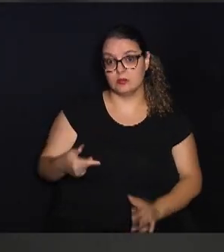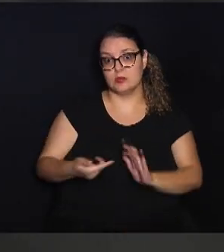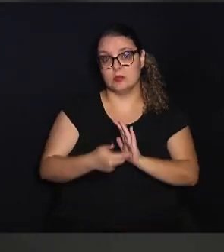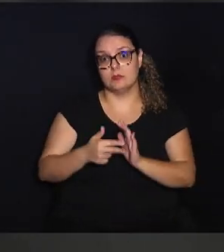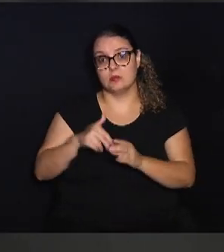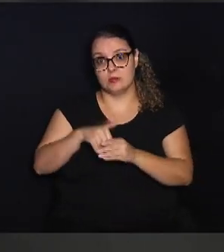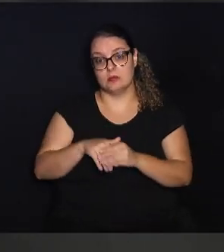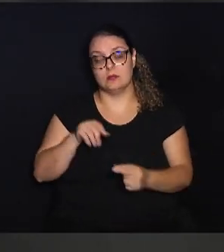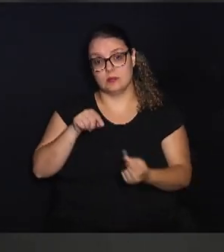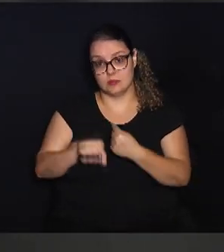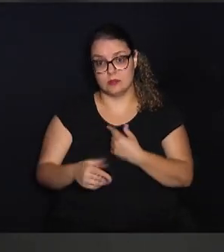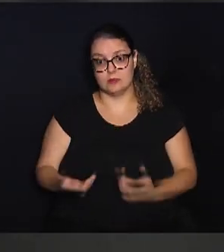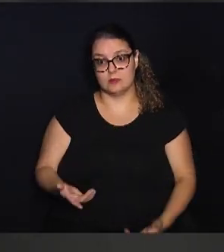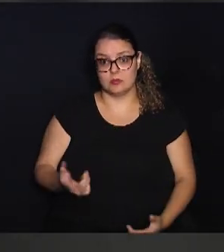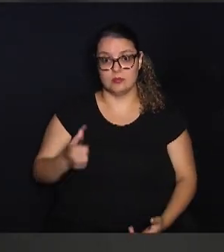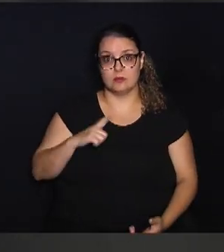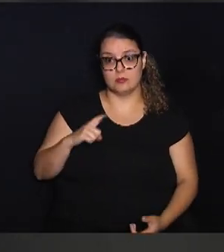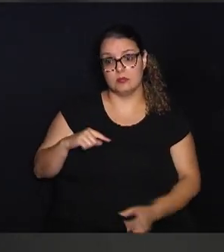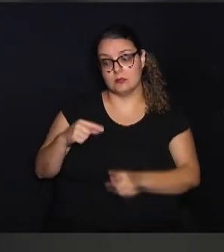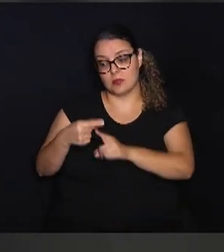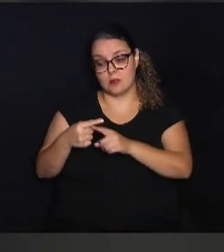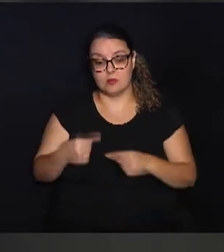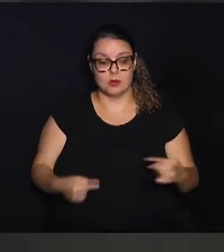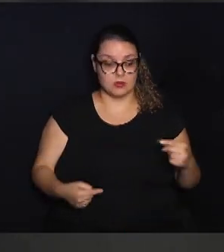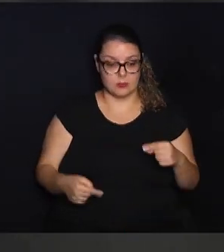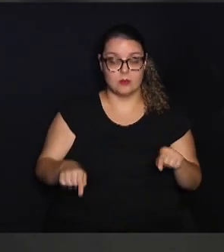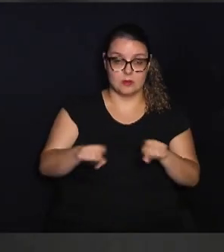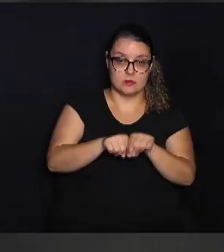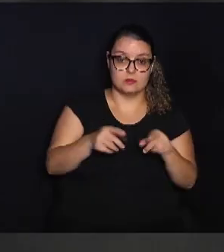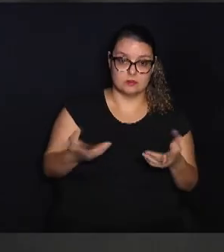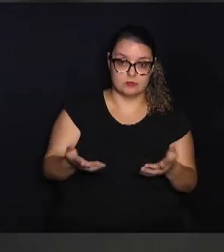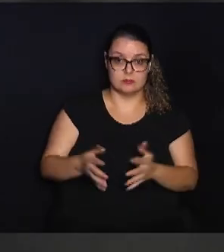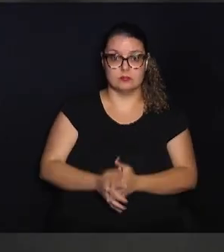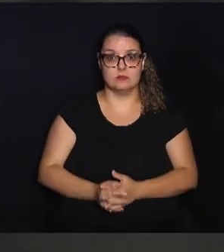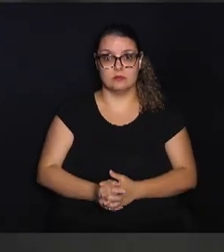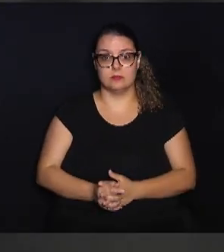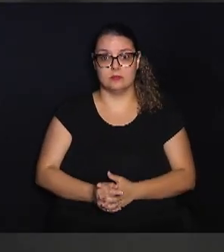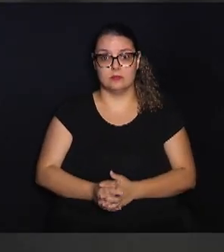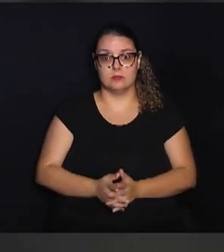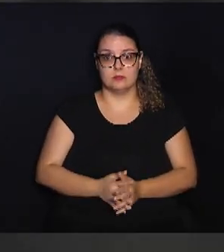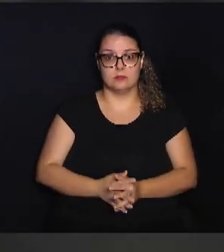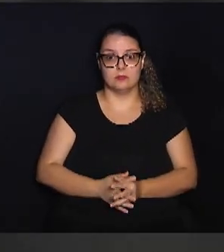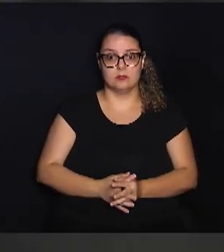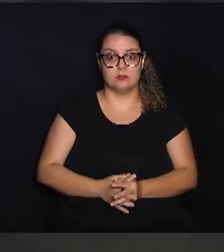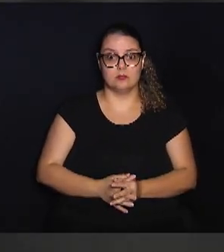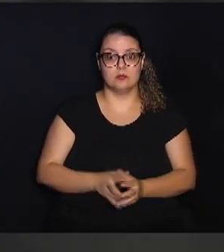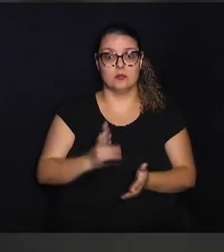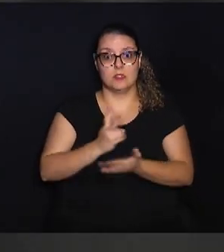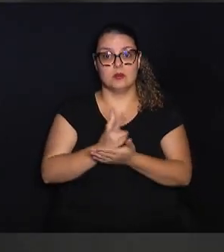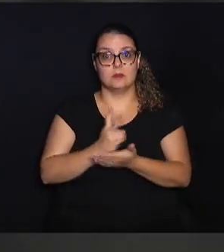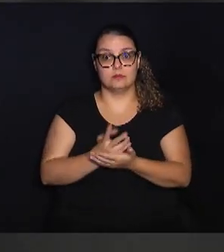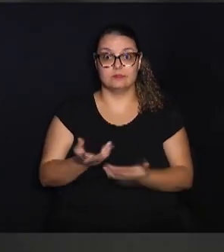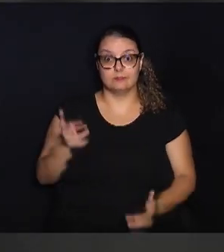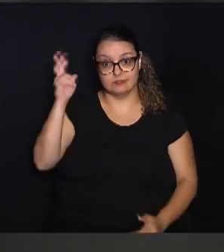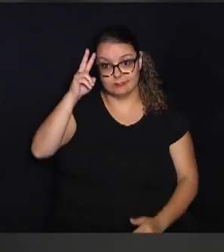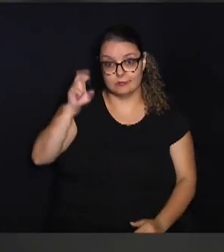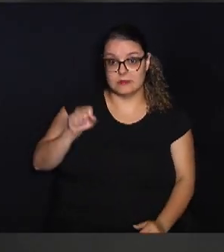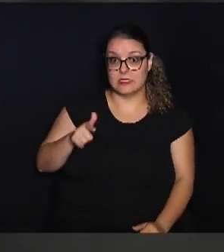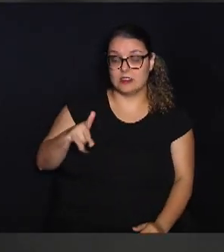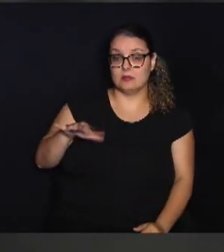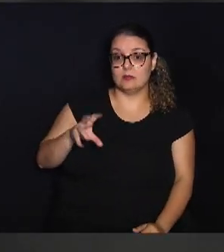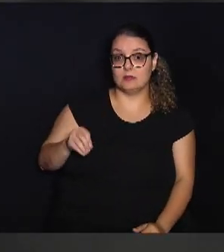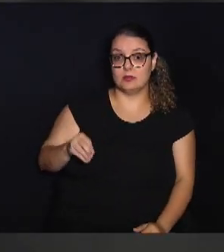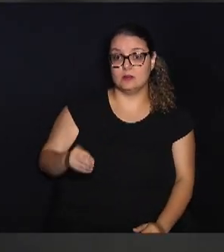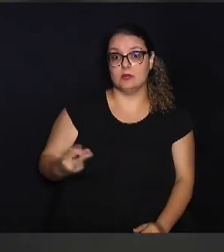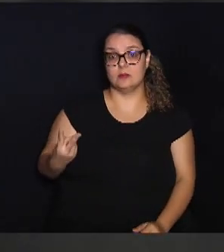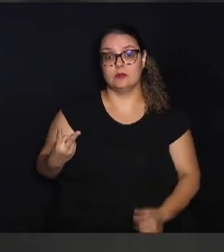contra. Tem os prós e contras aí, né? Uhum. E aí a gente sempre fica naquela história de Salomão, né? 2 mães brigando